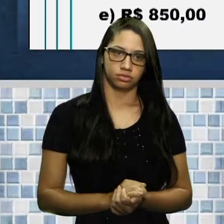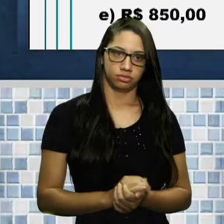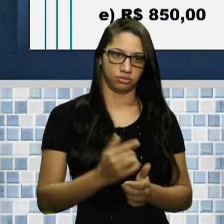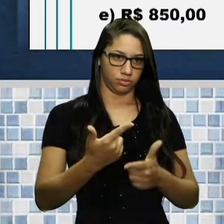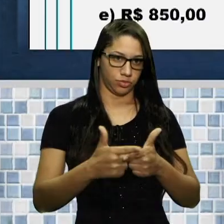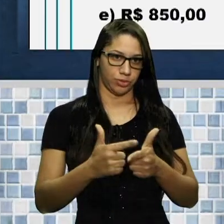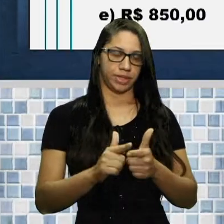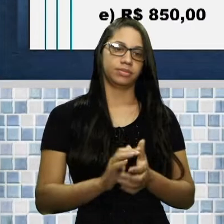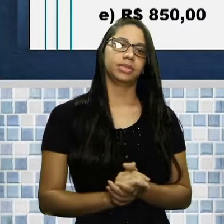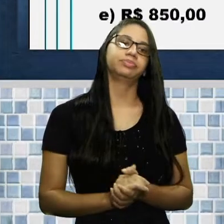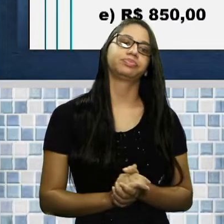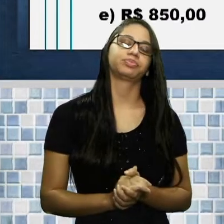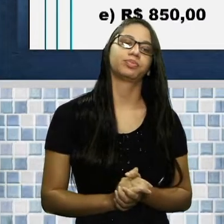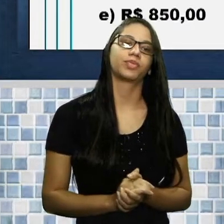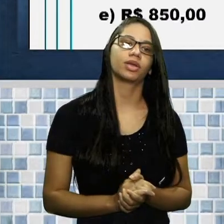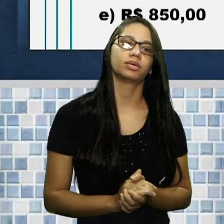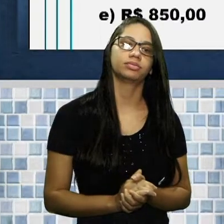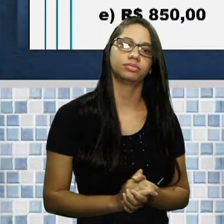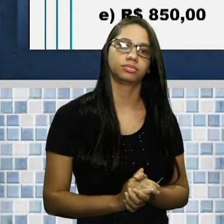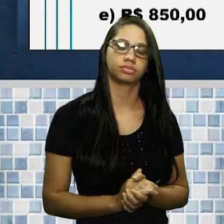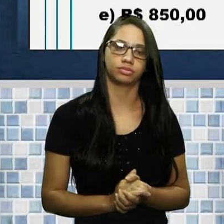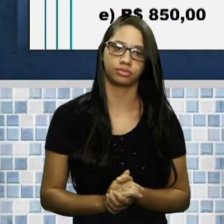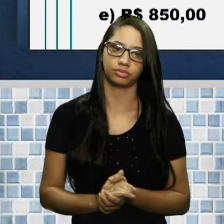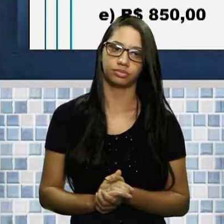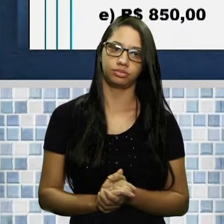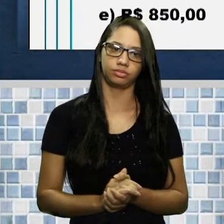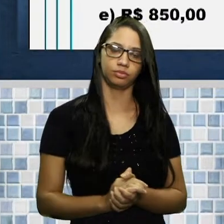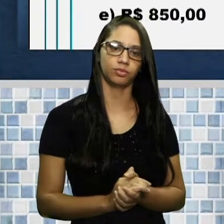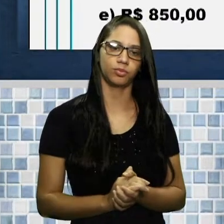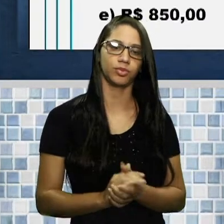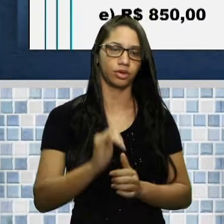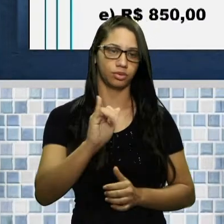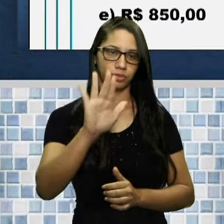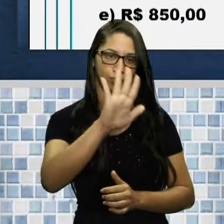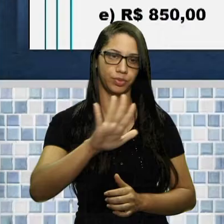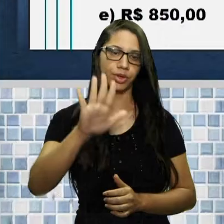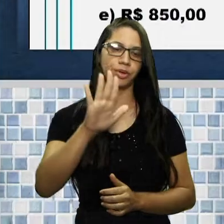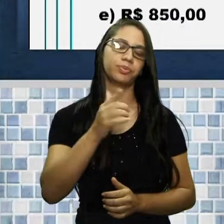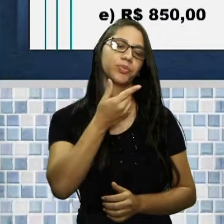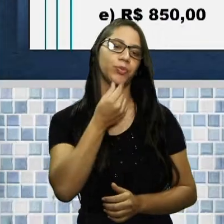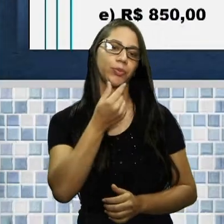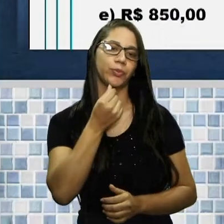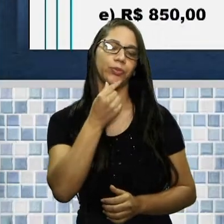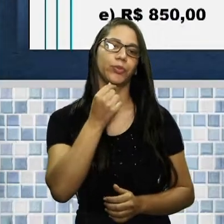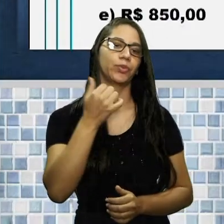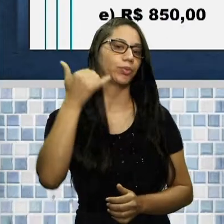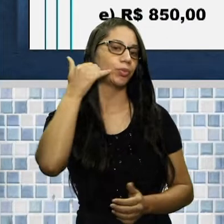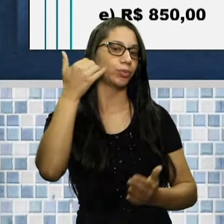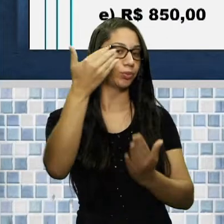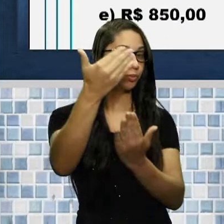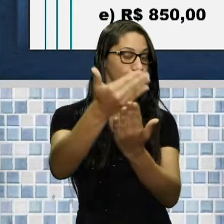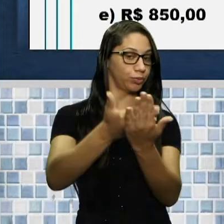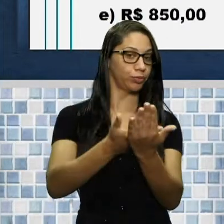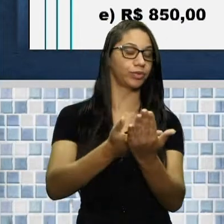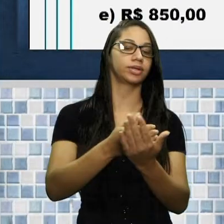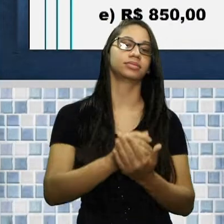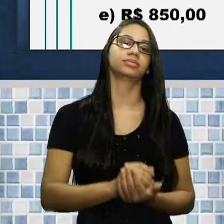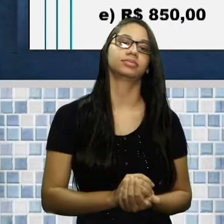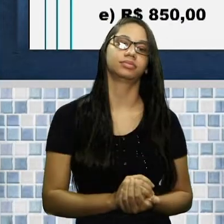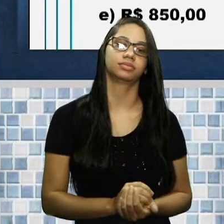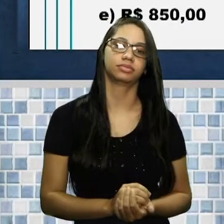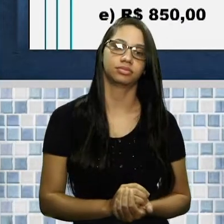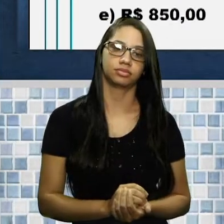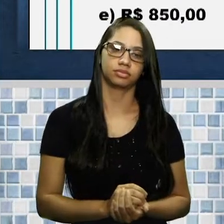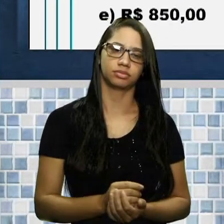problema, que diz o seguinte. Nós temos ali uma figura que tem um CEO com fax e puxando um extrato, certo?